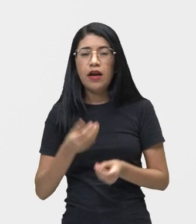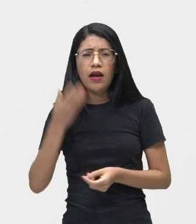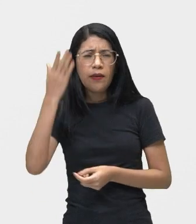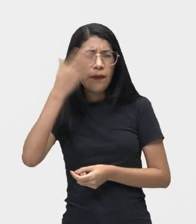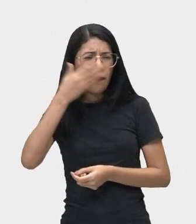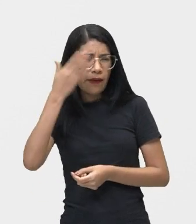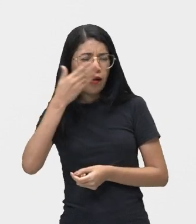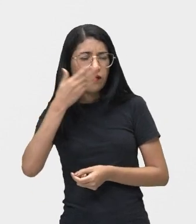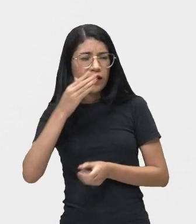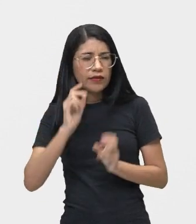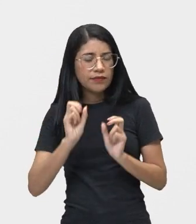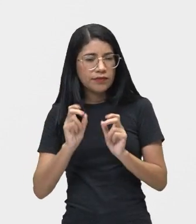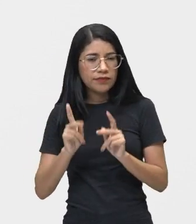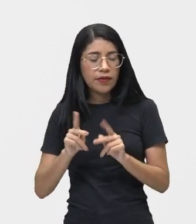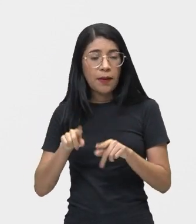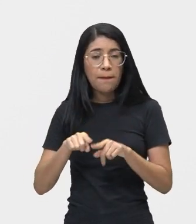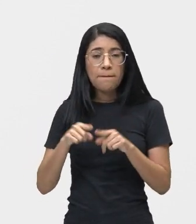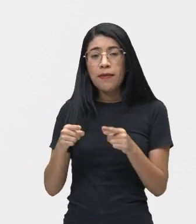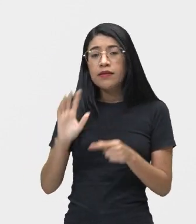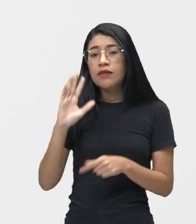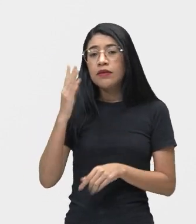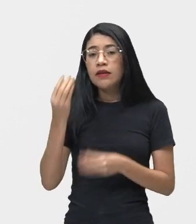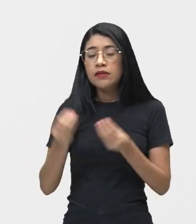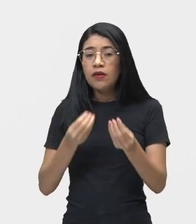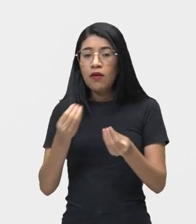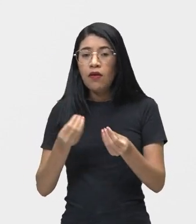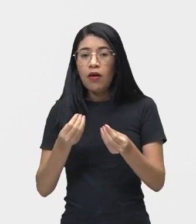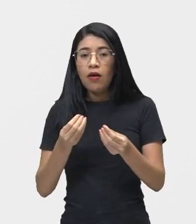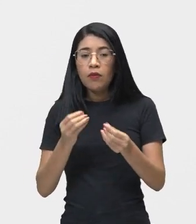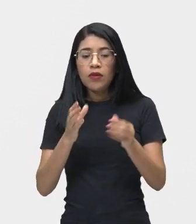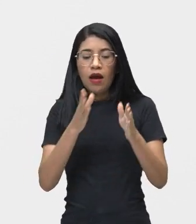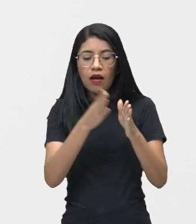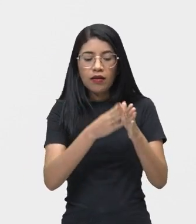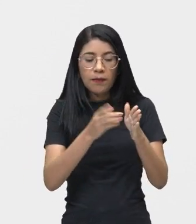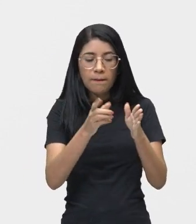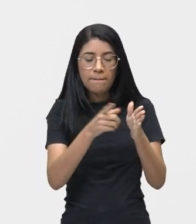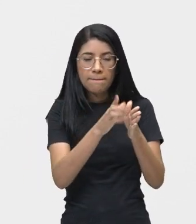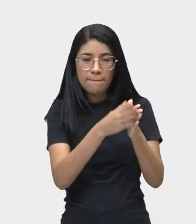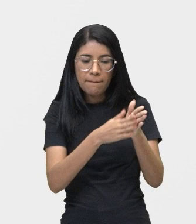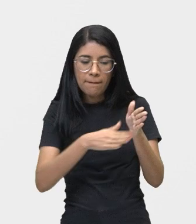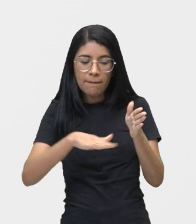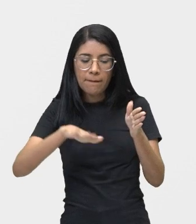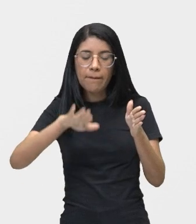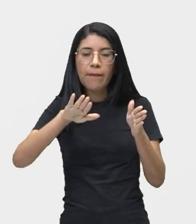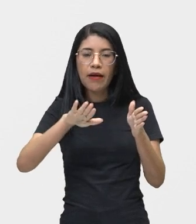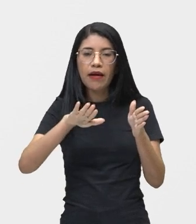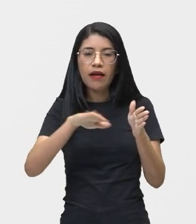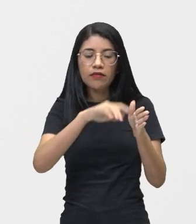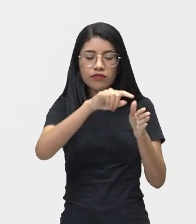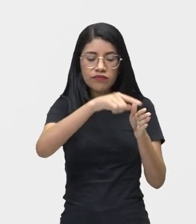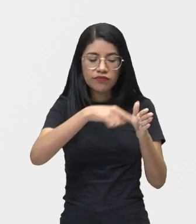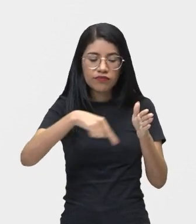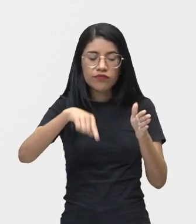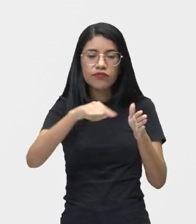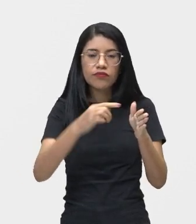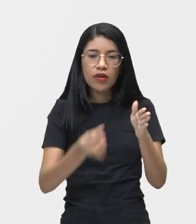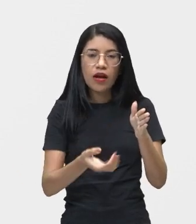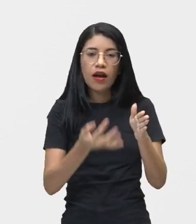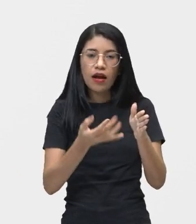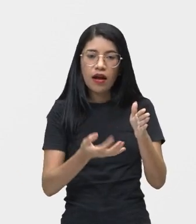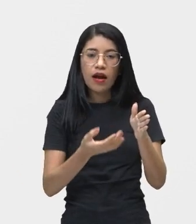enxergando, mas elas acontecem na parede de uma panela, de um recipiente. Todas elas